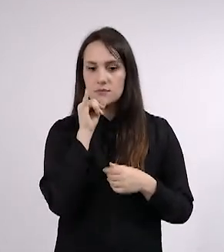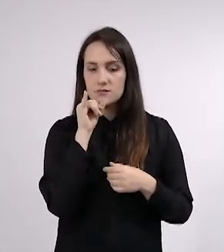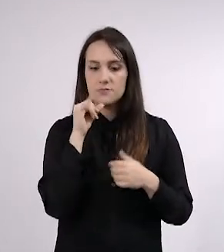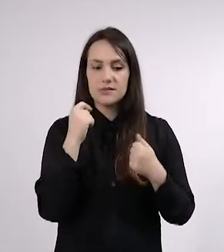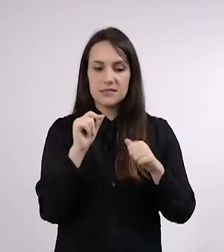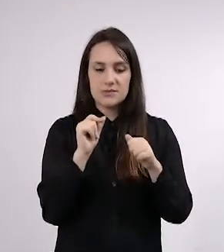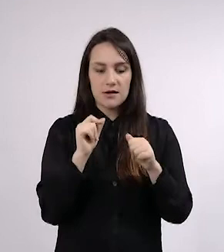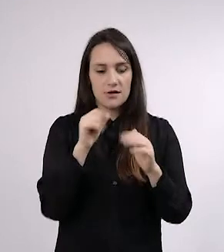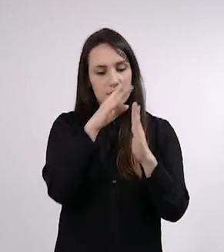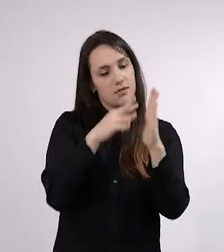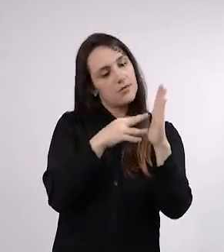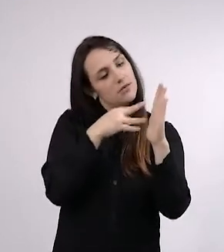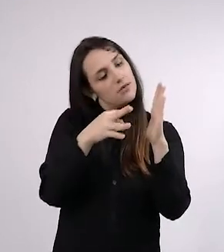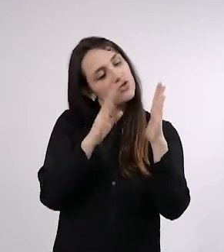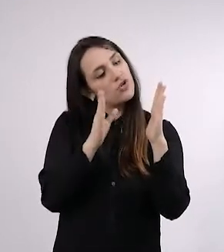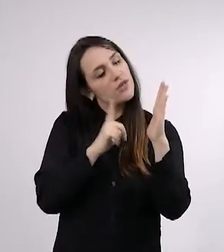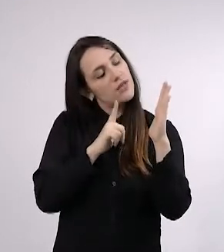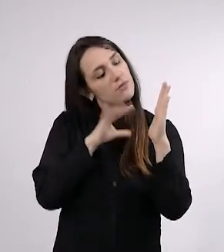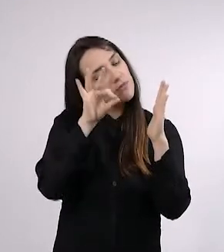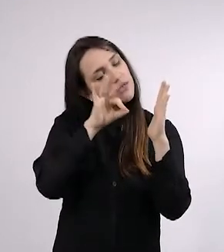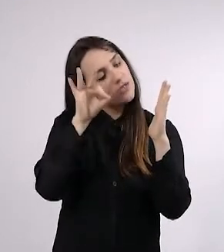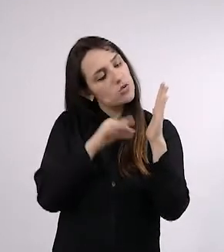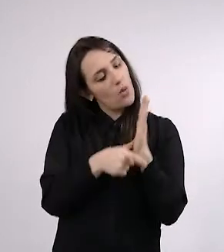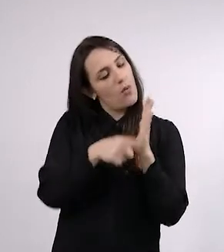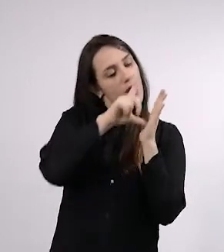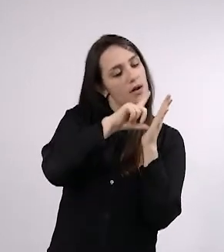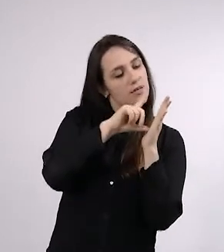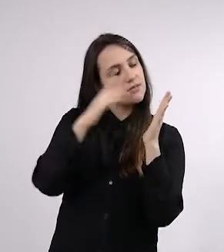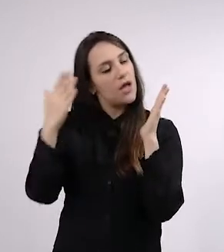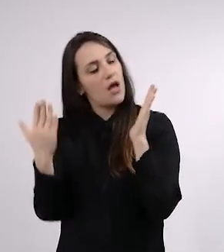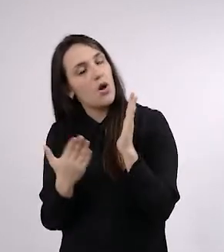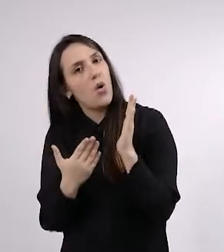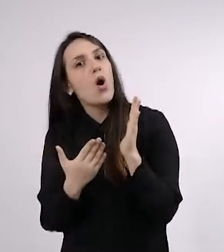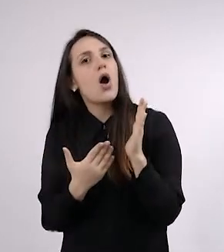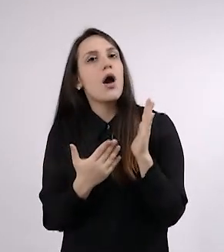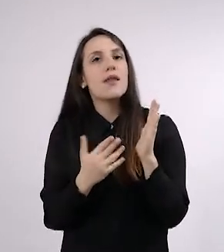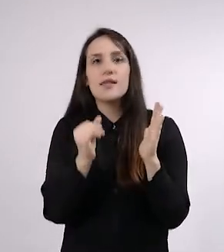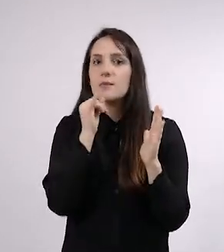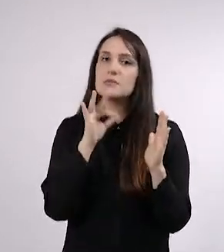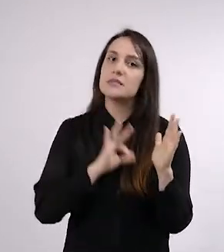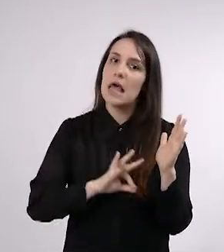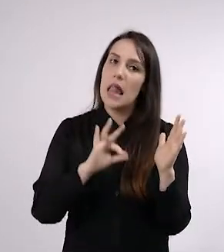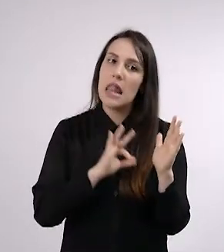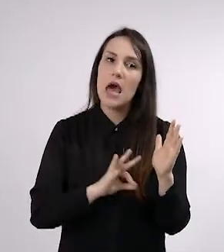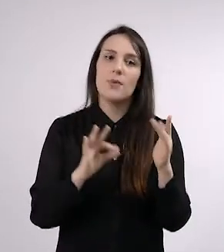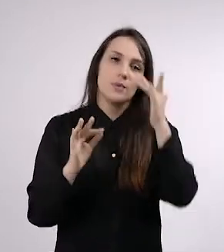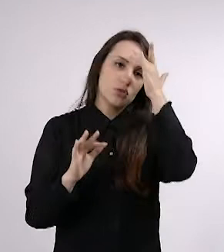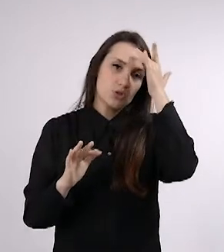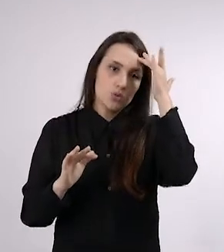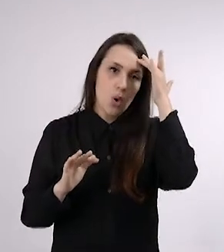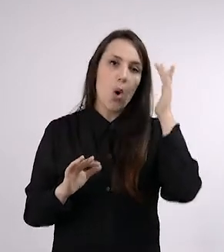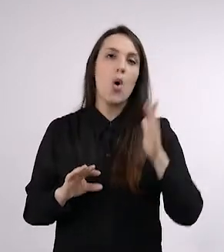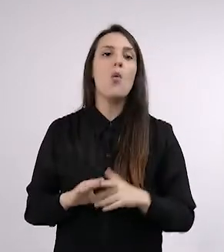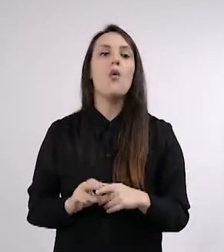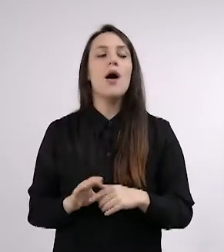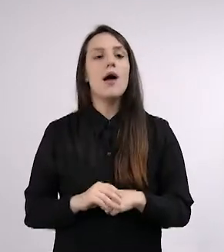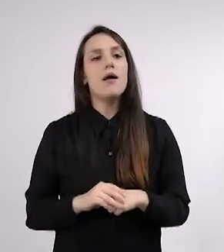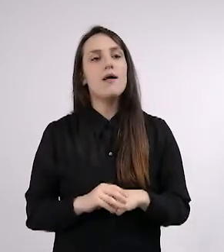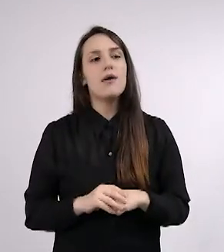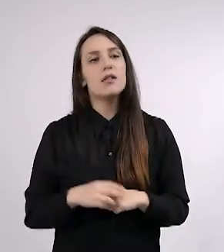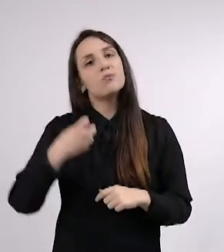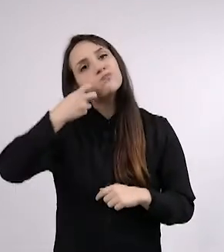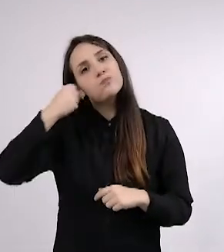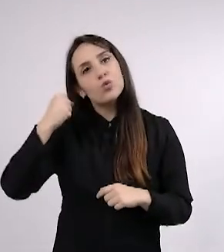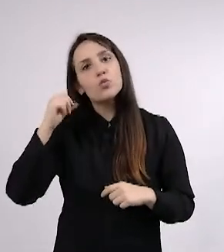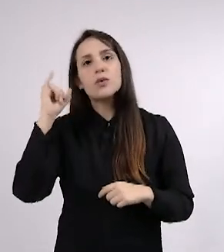atual e a partir dos 12 meses anteriores. É a despesa com o pessoal nos 12 meses anteriores, é a receita nos 12 meses anteriores.